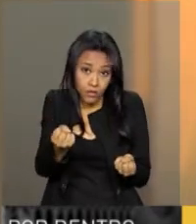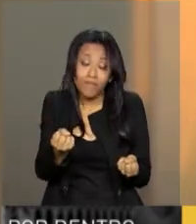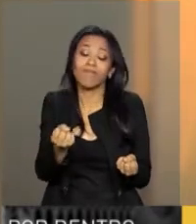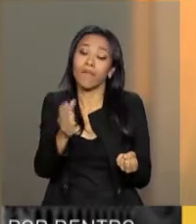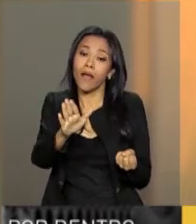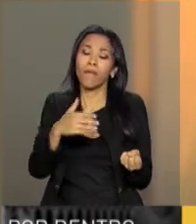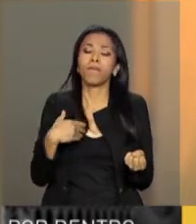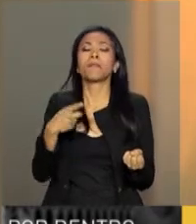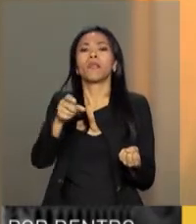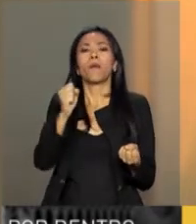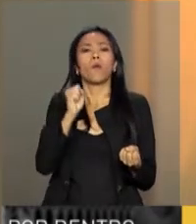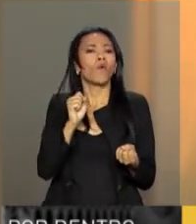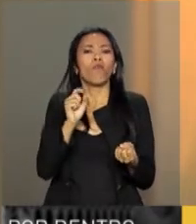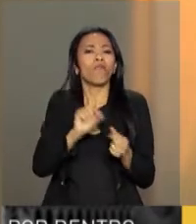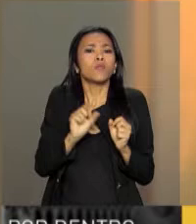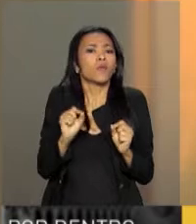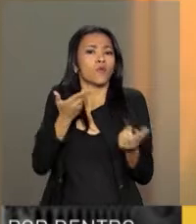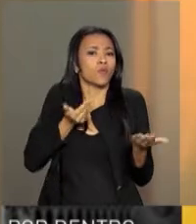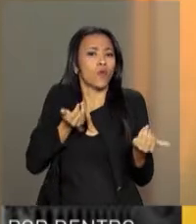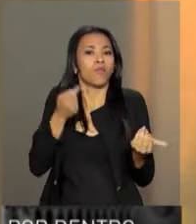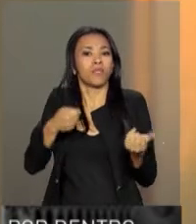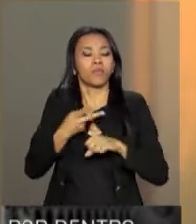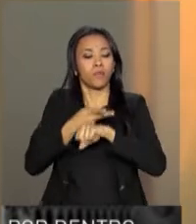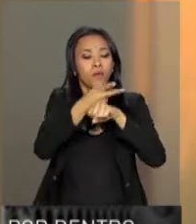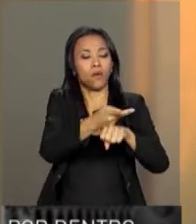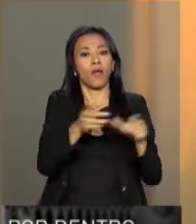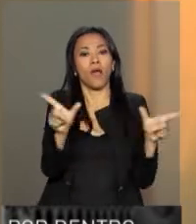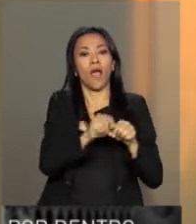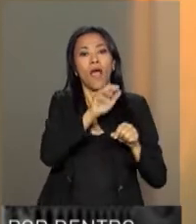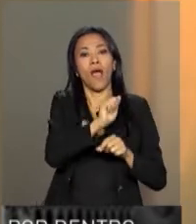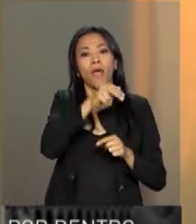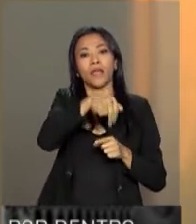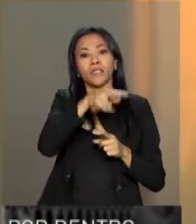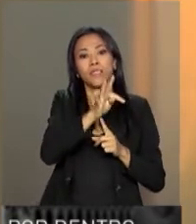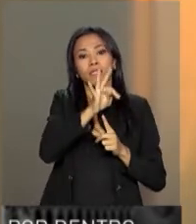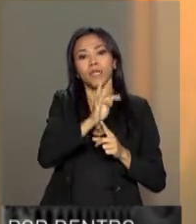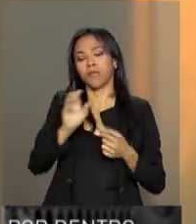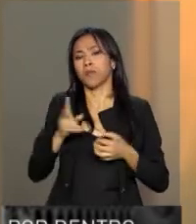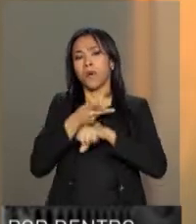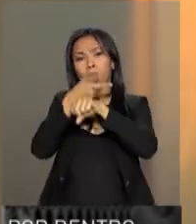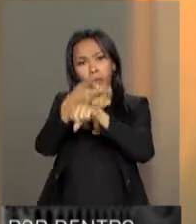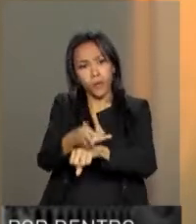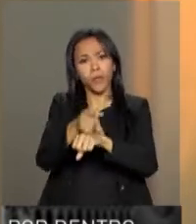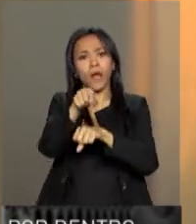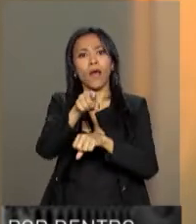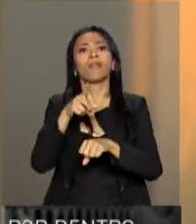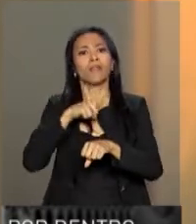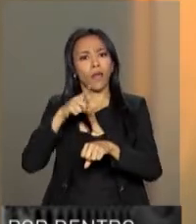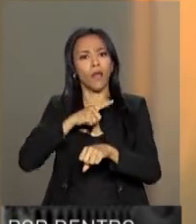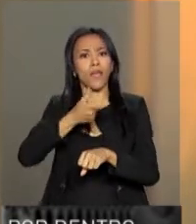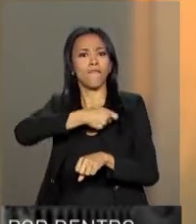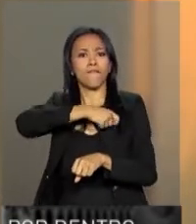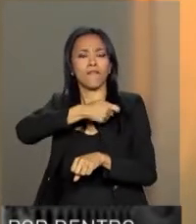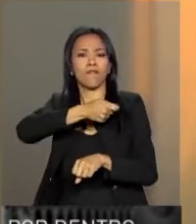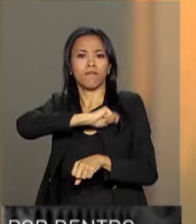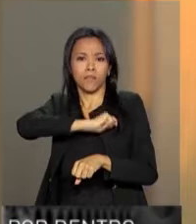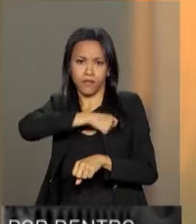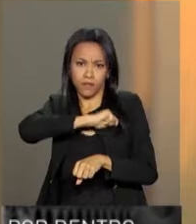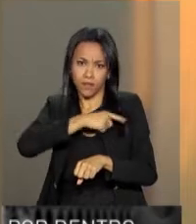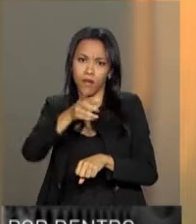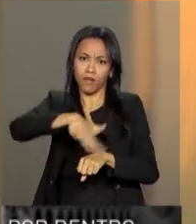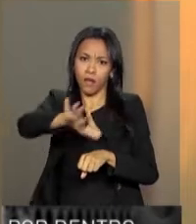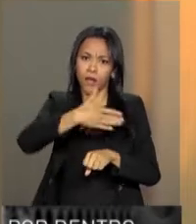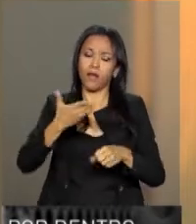acesso negado ele pode recorrer a ntt quase todos os postos rodoviários têm fiscais da agência nacional de